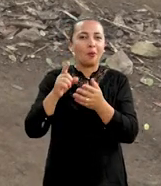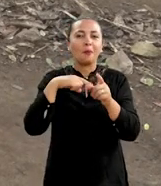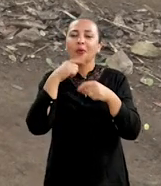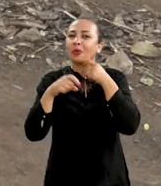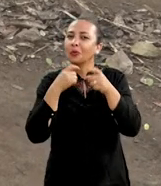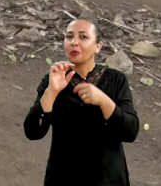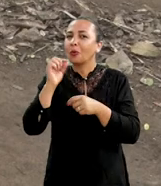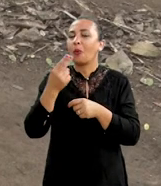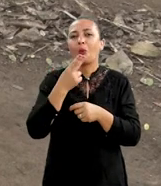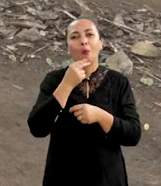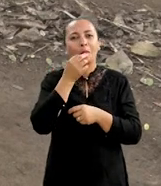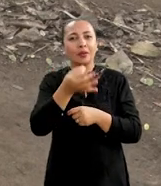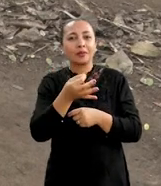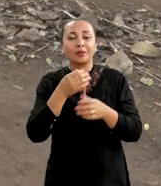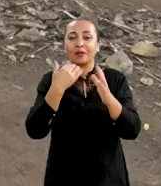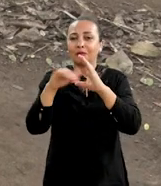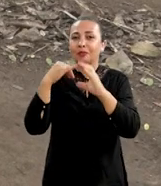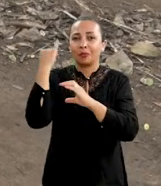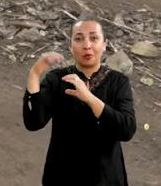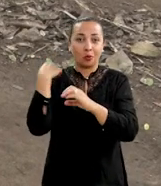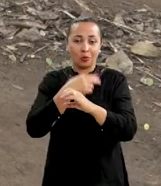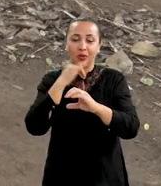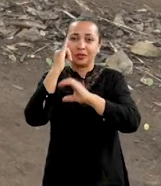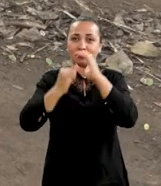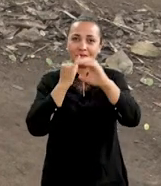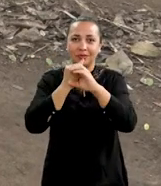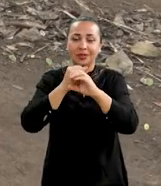dúvida ou sugestão, envia para o nosso e-mail,